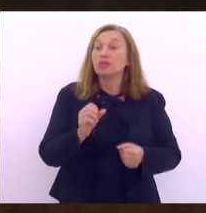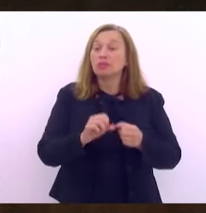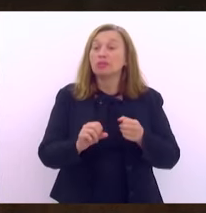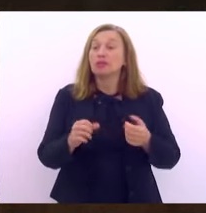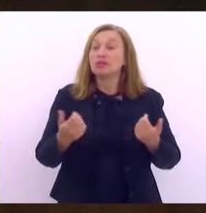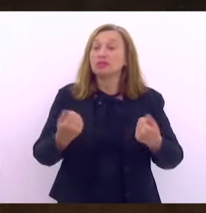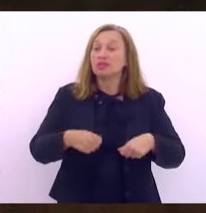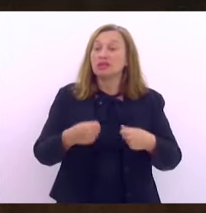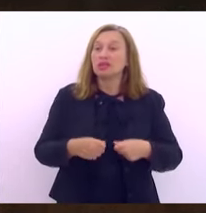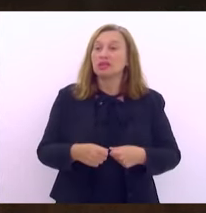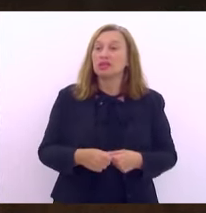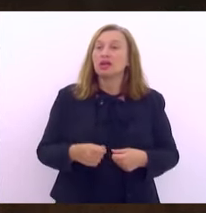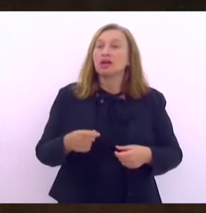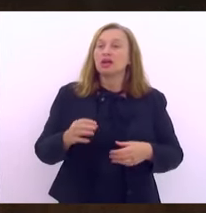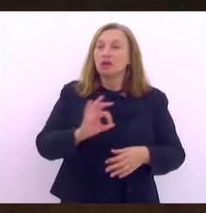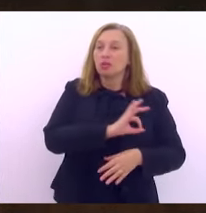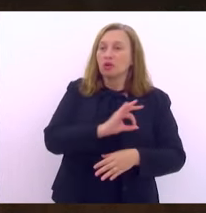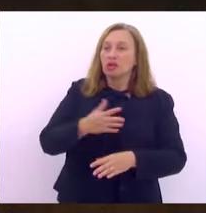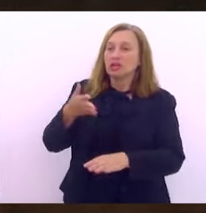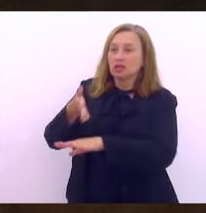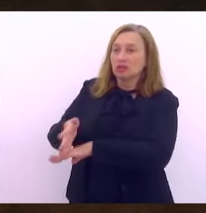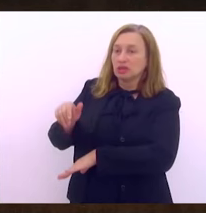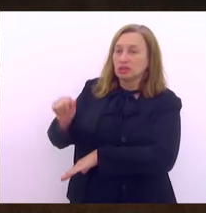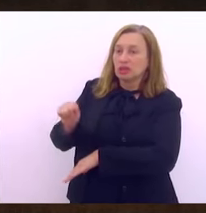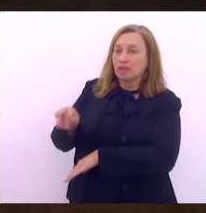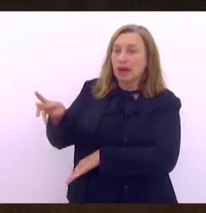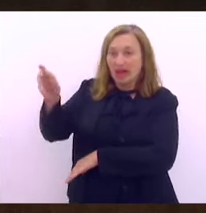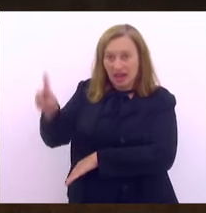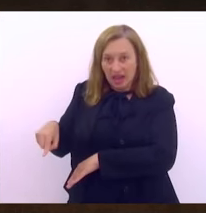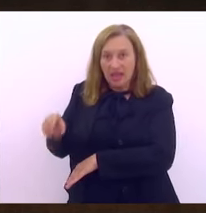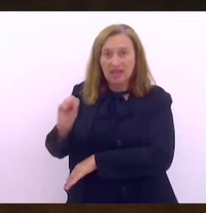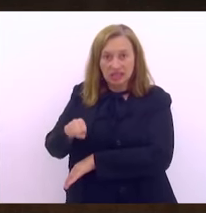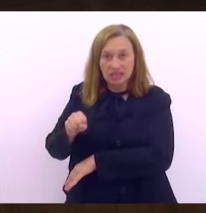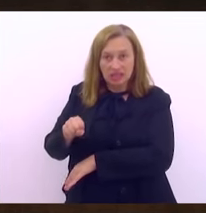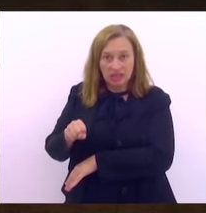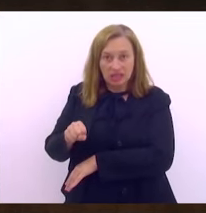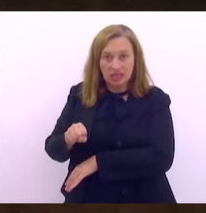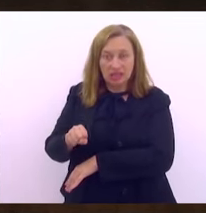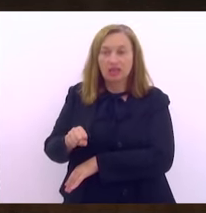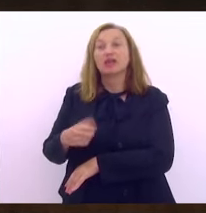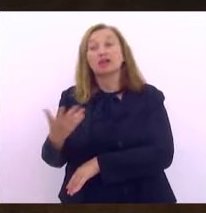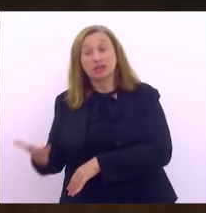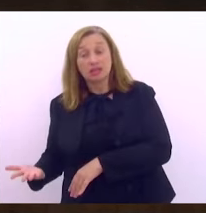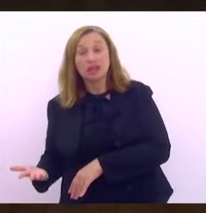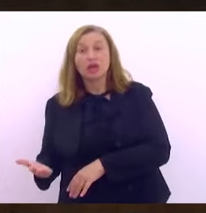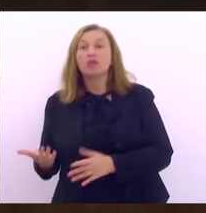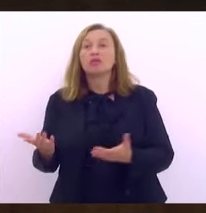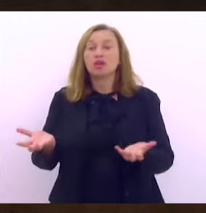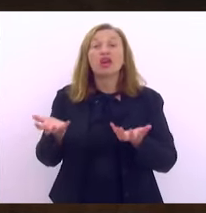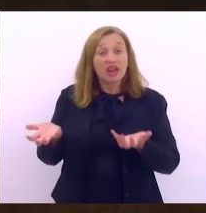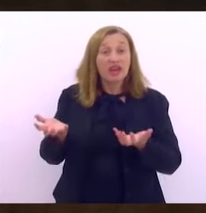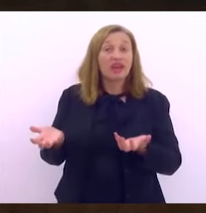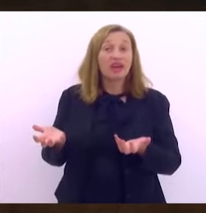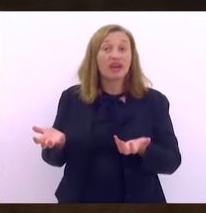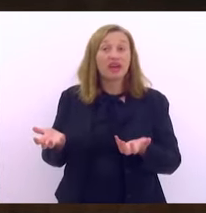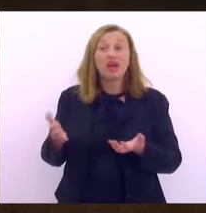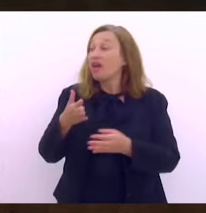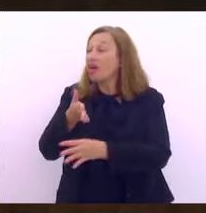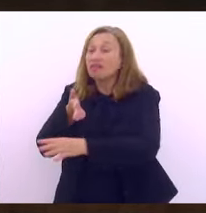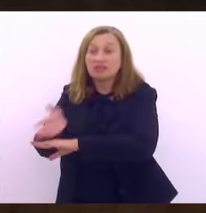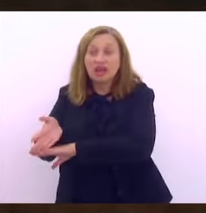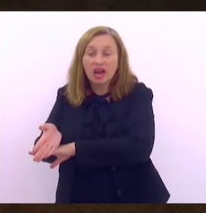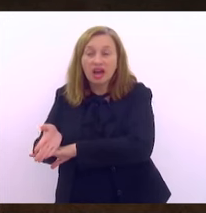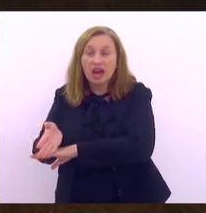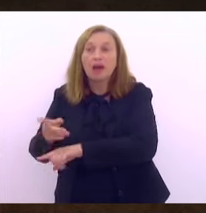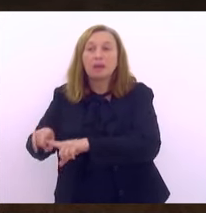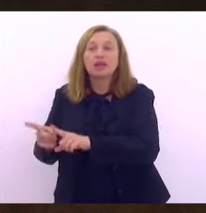aí, ó. Polícia entrou na maré, não entrou. Não entrou no CDD, não entrou. Basta querer, meu irmão. É entrar, mas